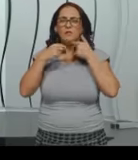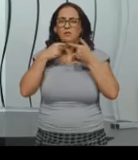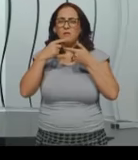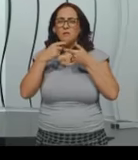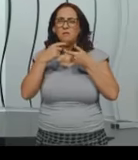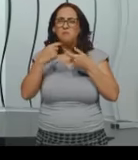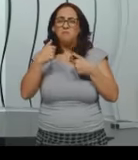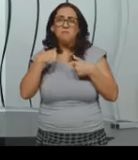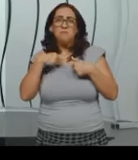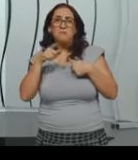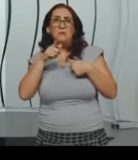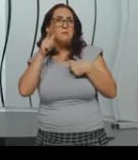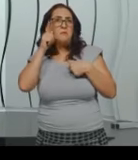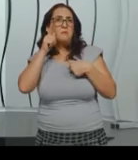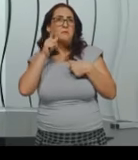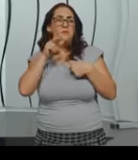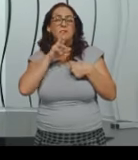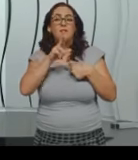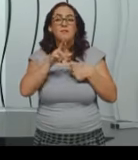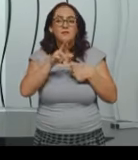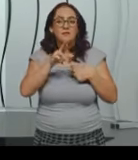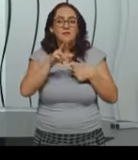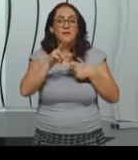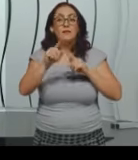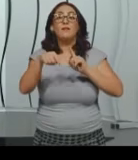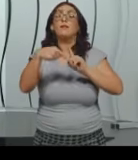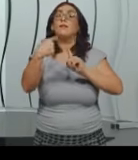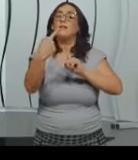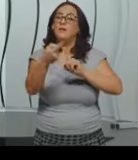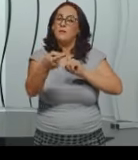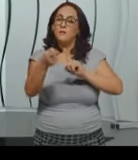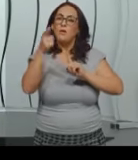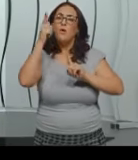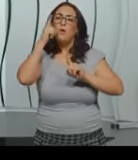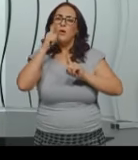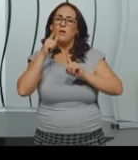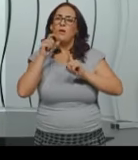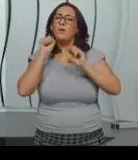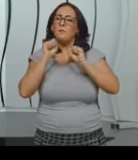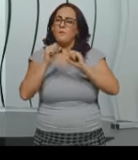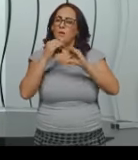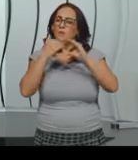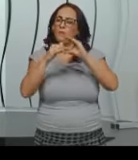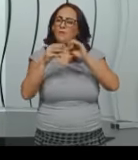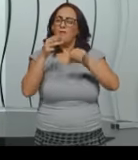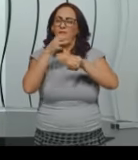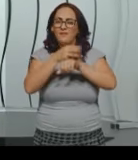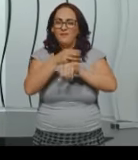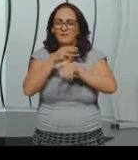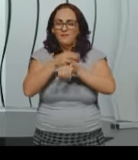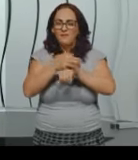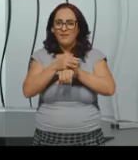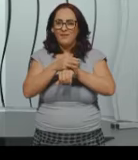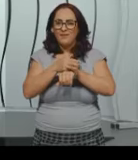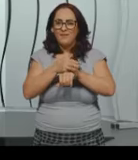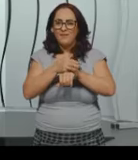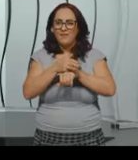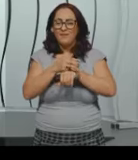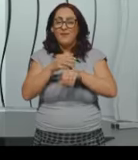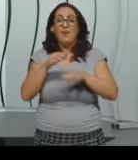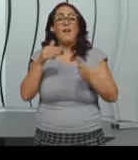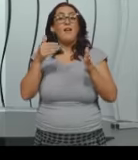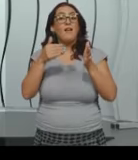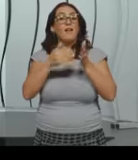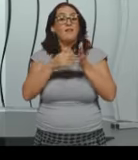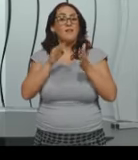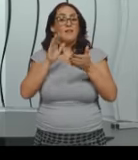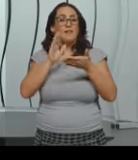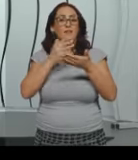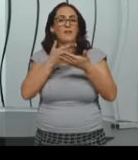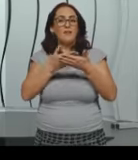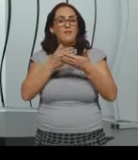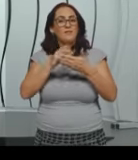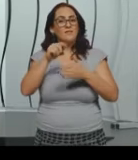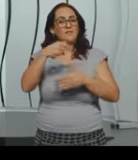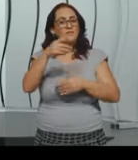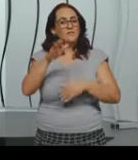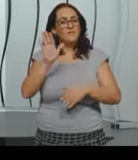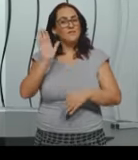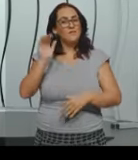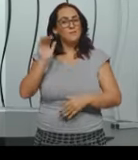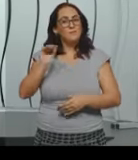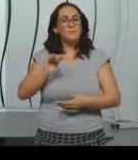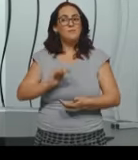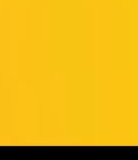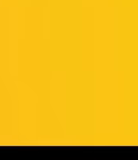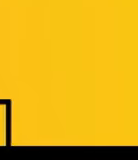conseguir responder, mande para a gente que eu respondo depois. Vejo vocês, até daqui a pouco e na próxima aula. Até mais!